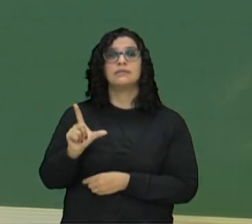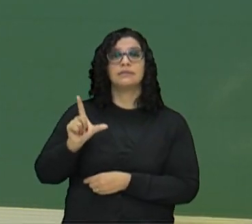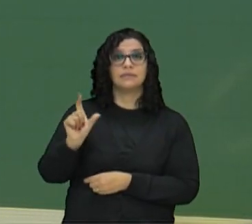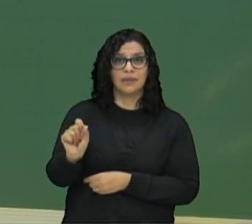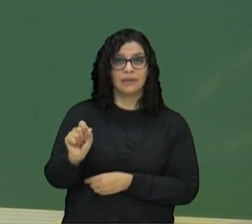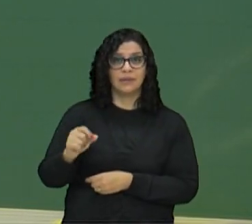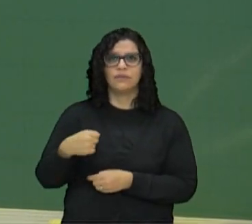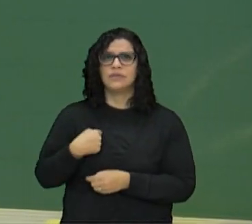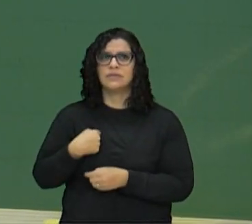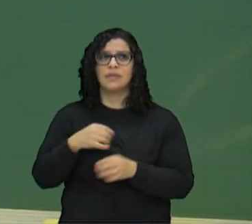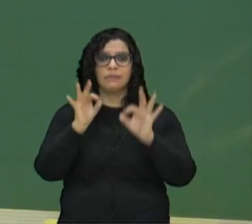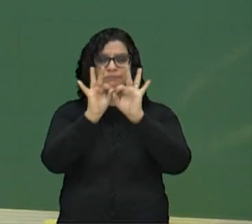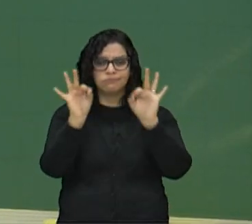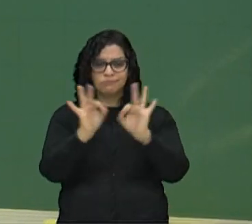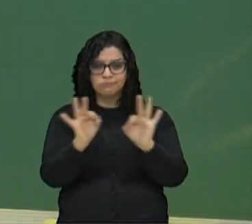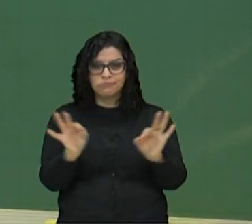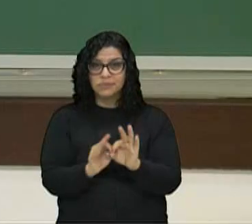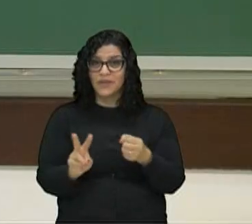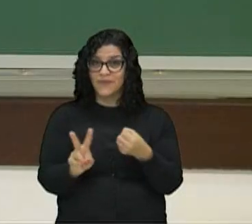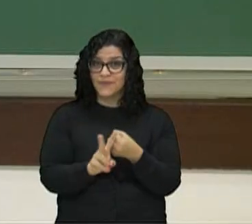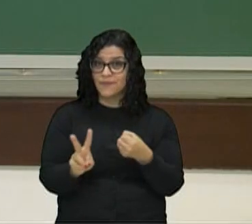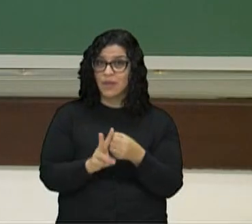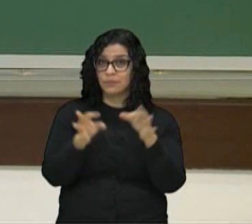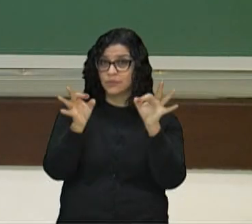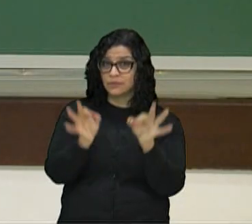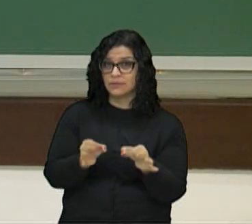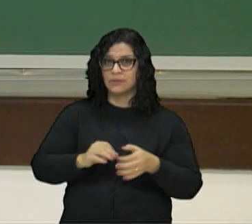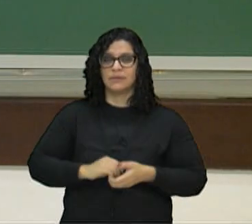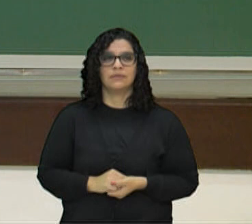verbos, você acertou.